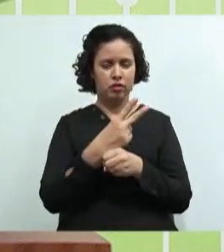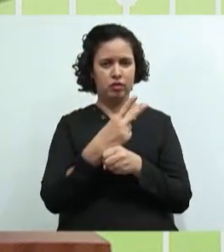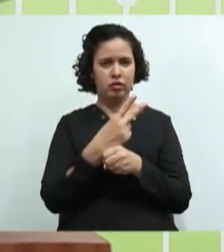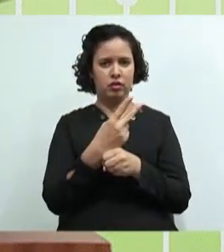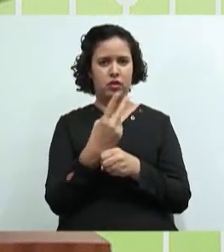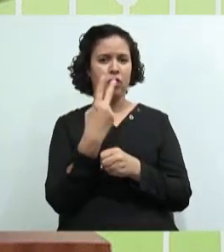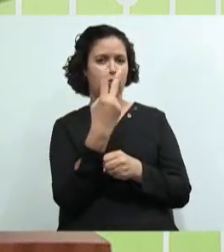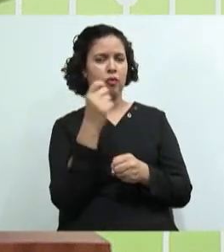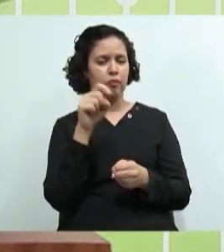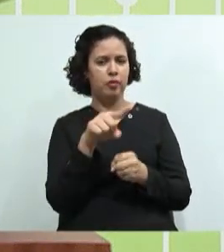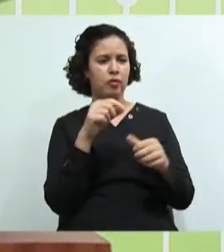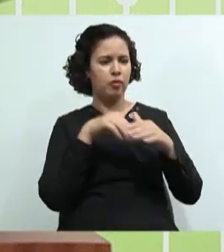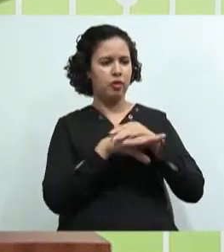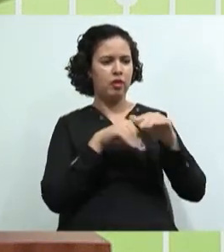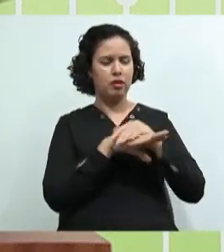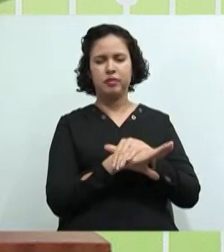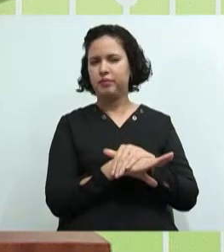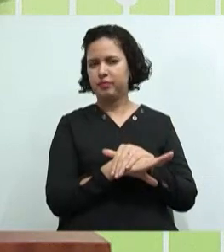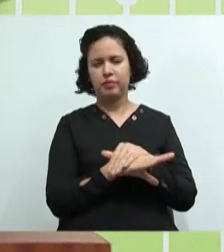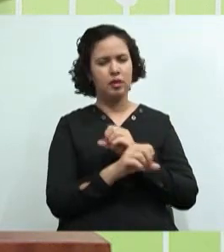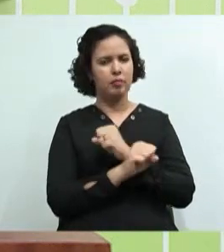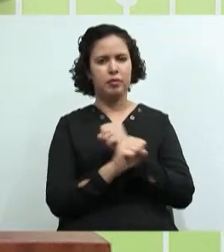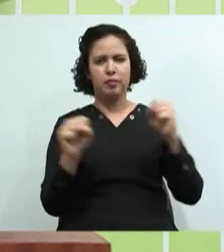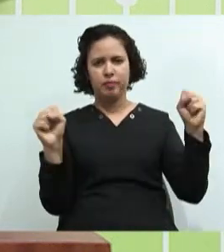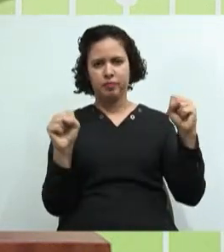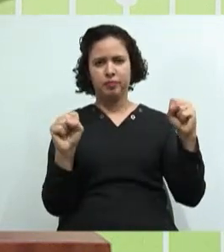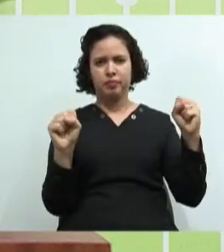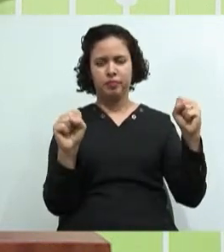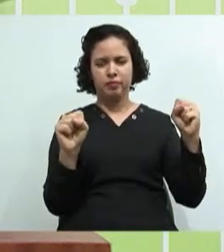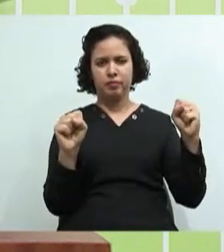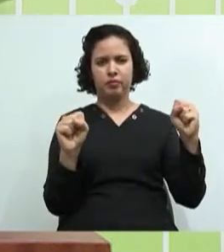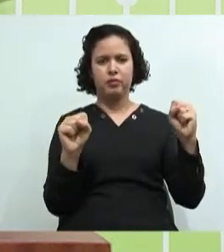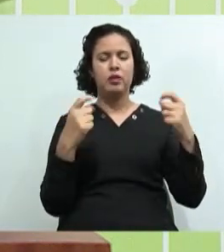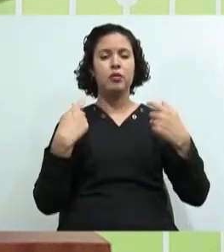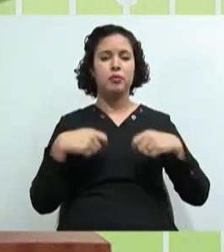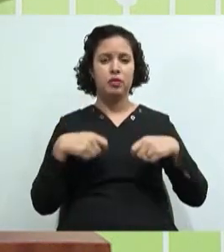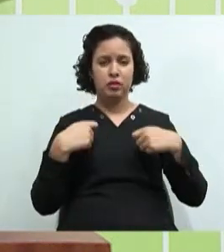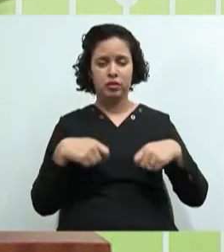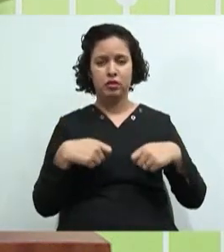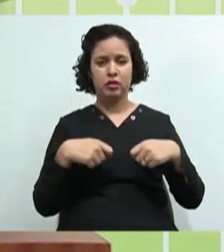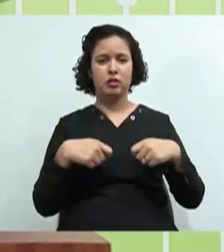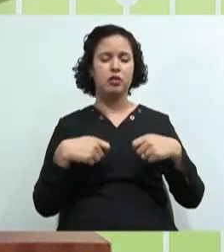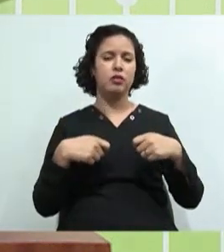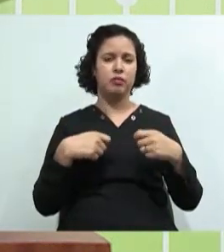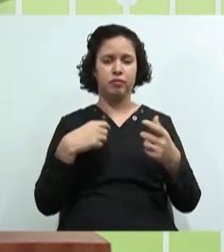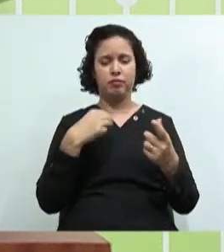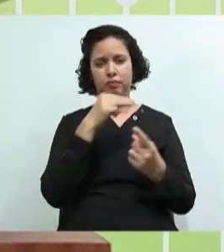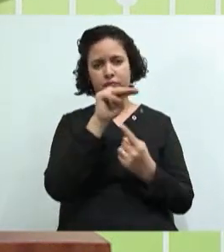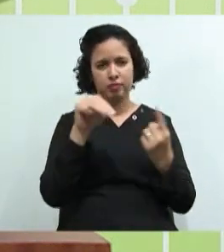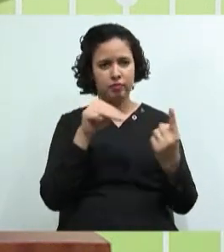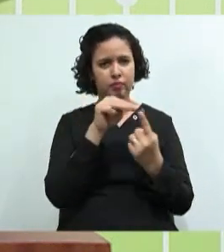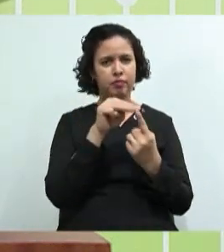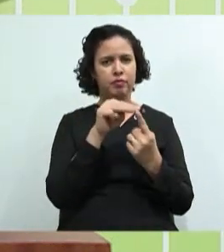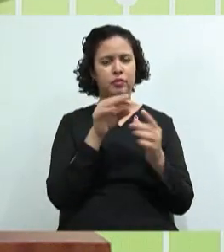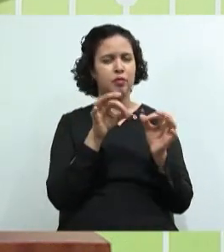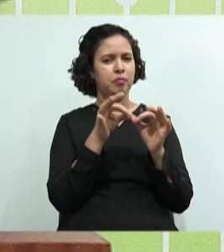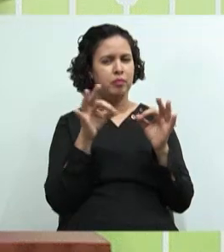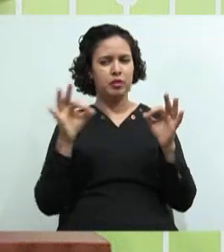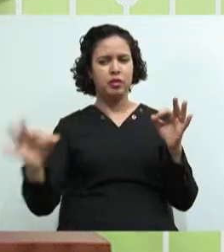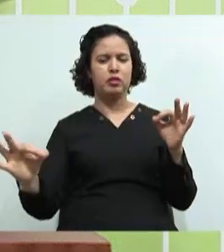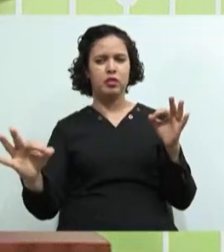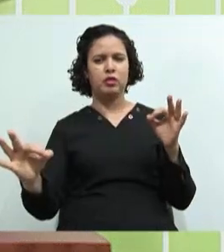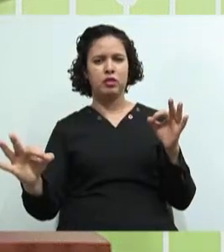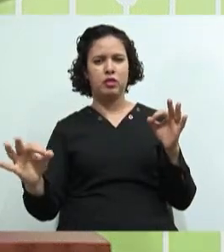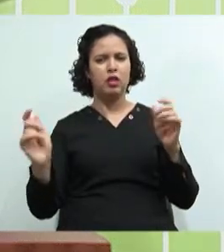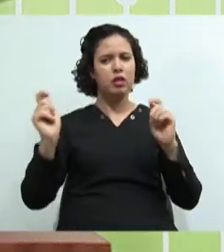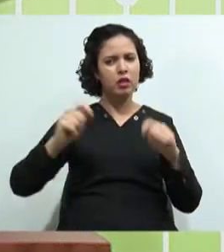não é verdade? Quase que impossível. Então as metas, elas também são assim. Elas precisam ser mensuradas, elas precisam ser medidas. Eu